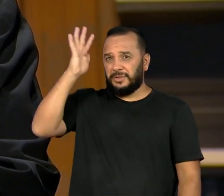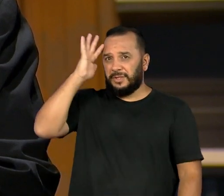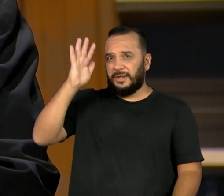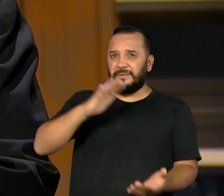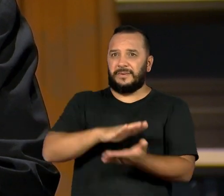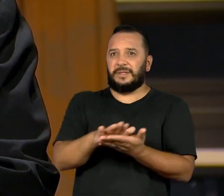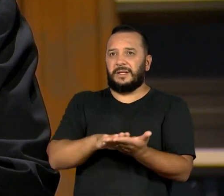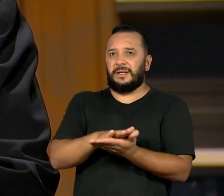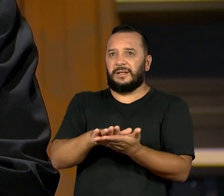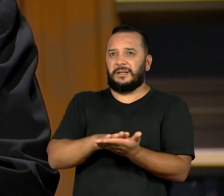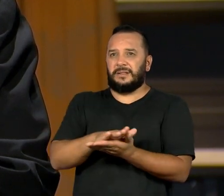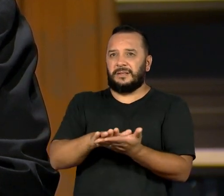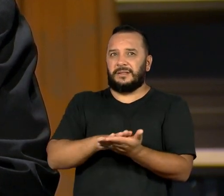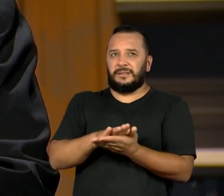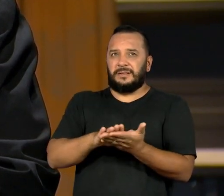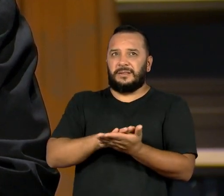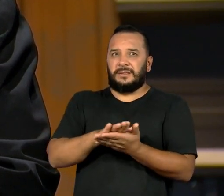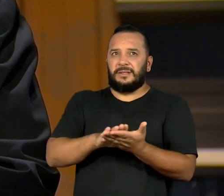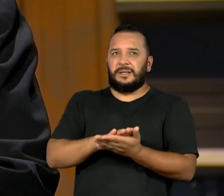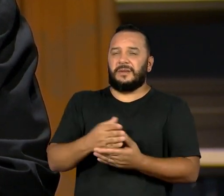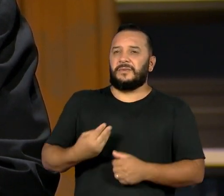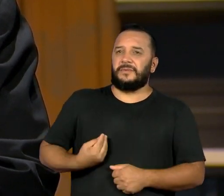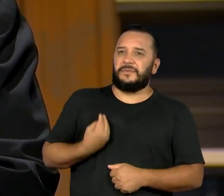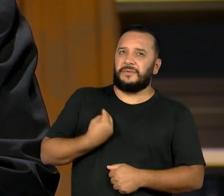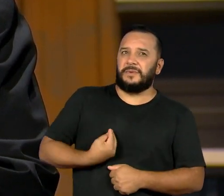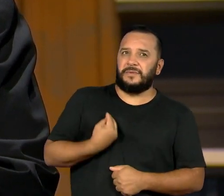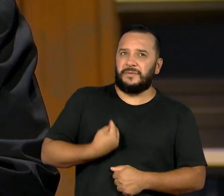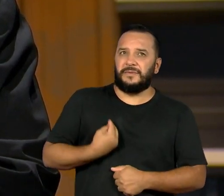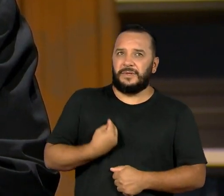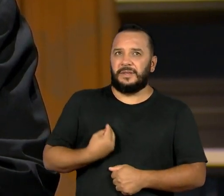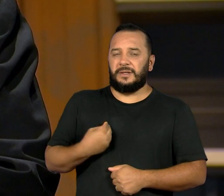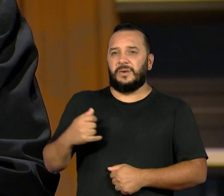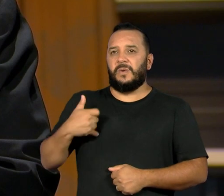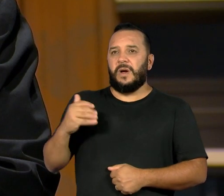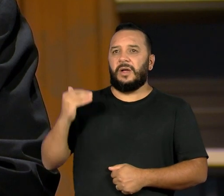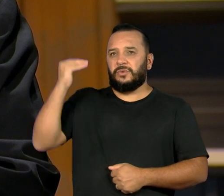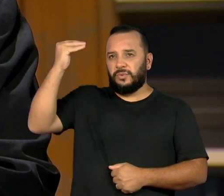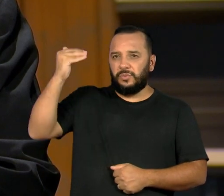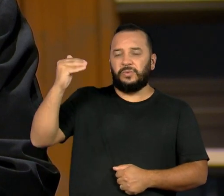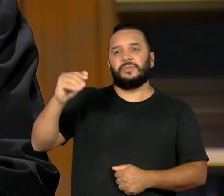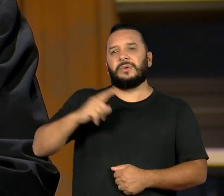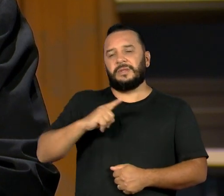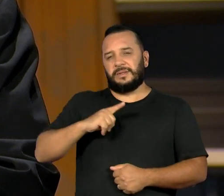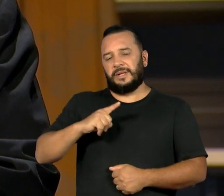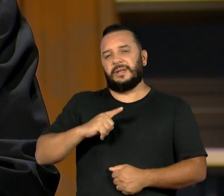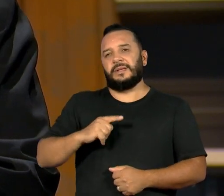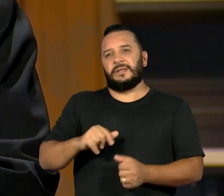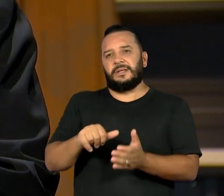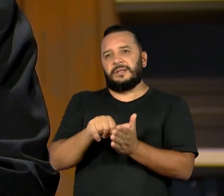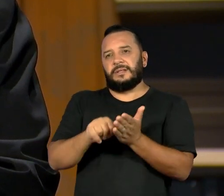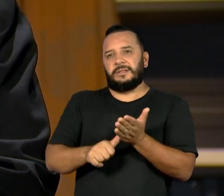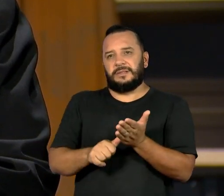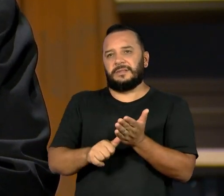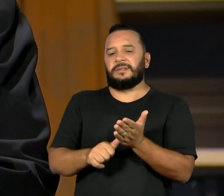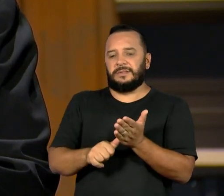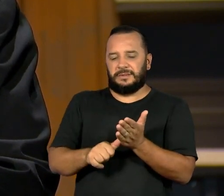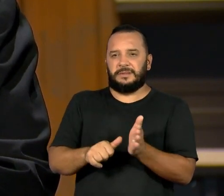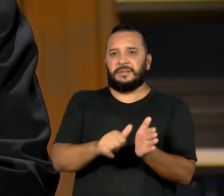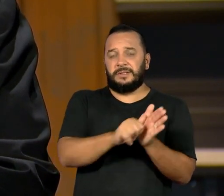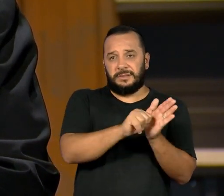a gente conviver com um adulto com síndrome de Down que tem uma vida